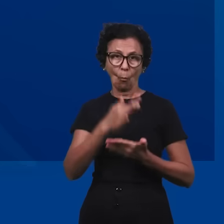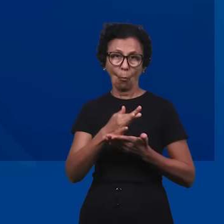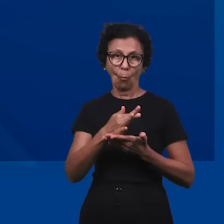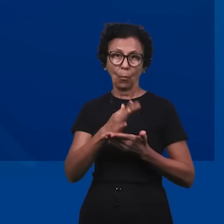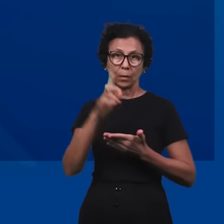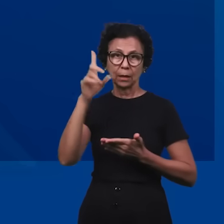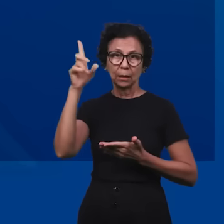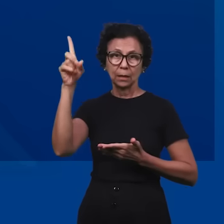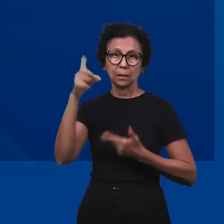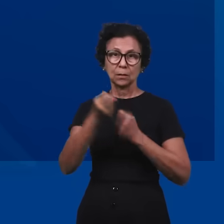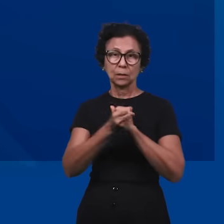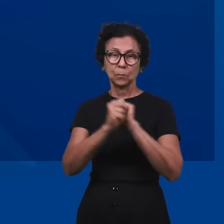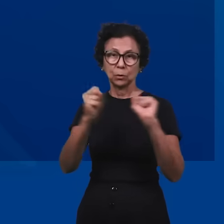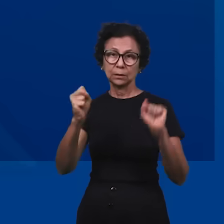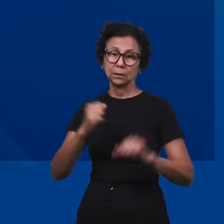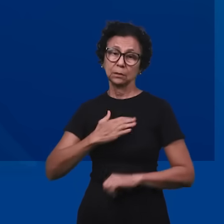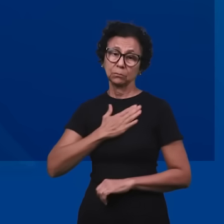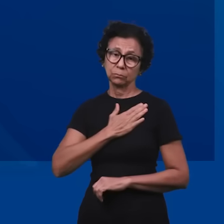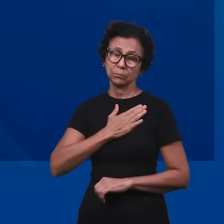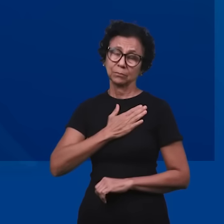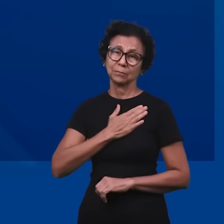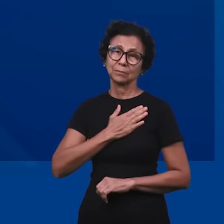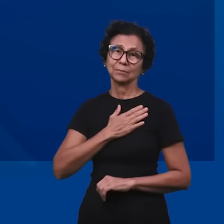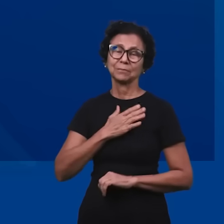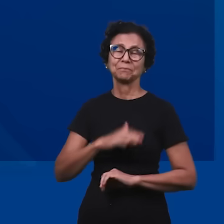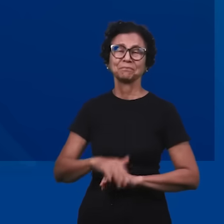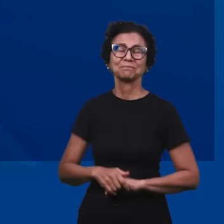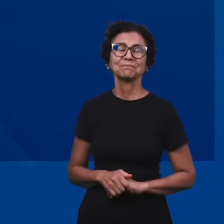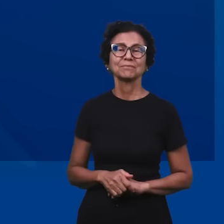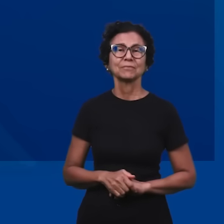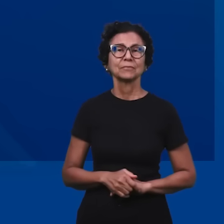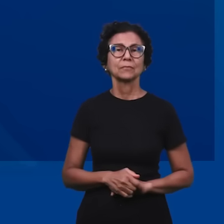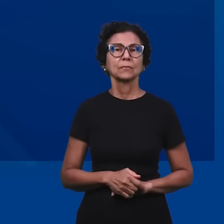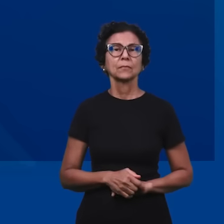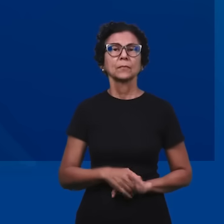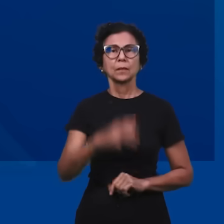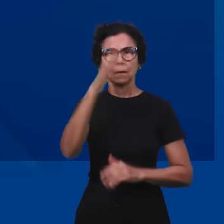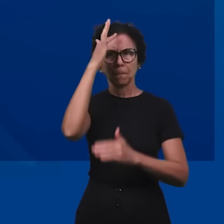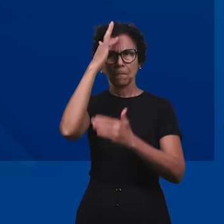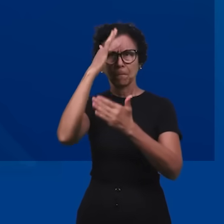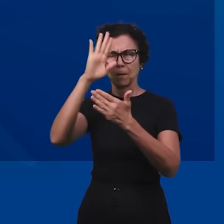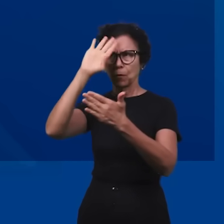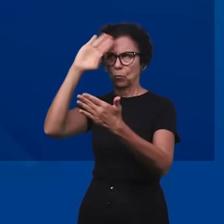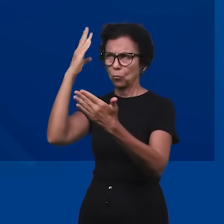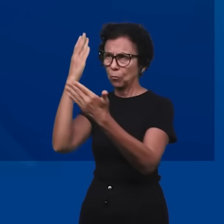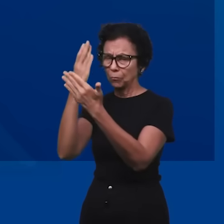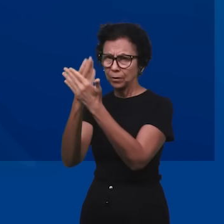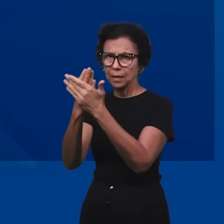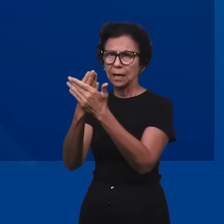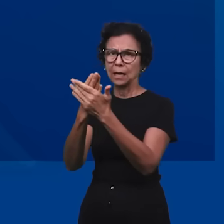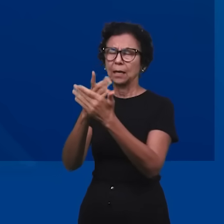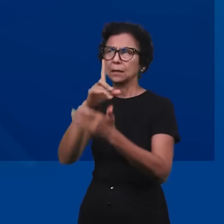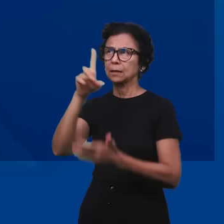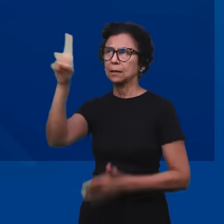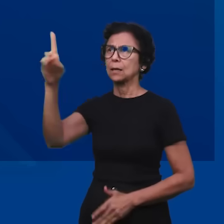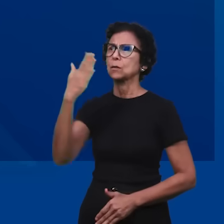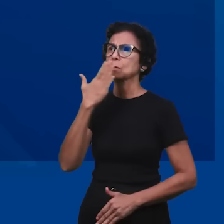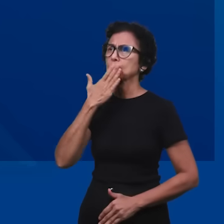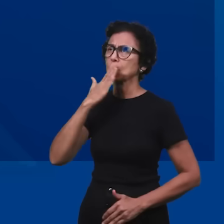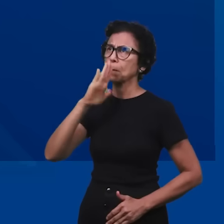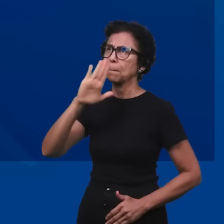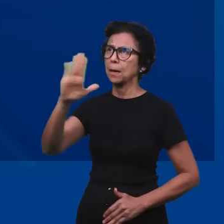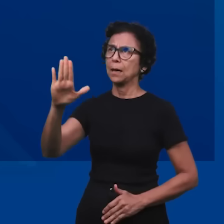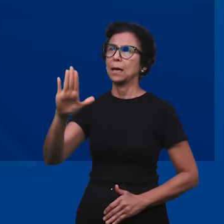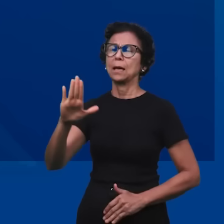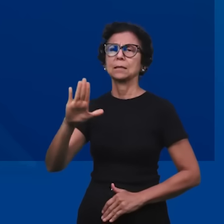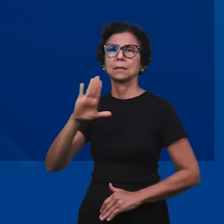é impossível agradar a Deus. E mais, fé é confiar em Deus, acreditar em suas promessas,